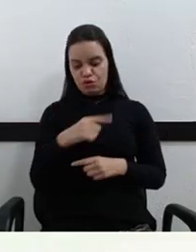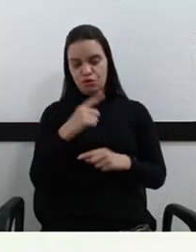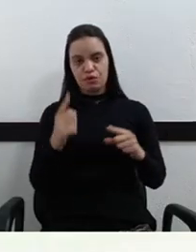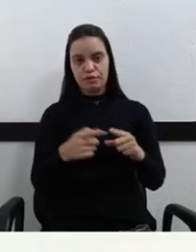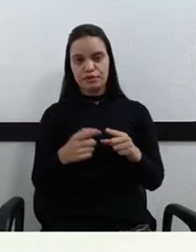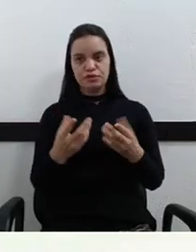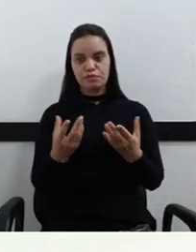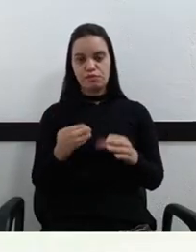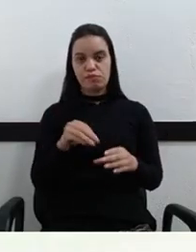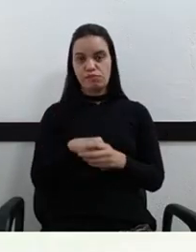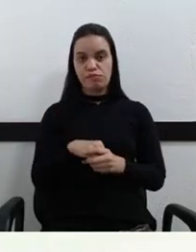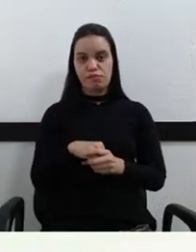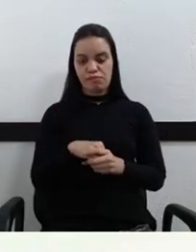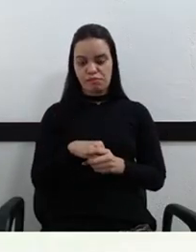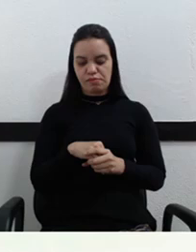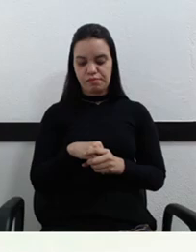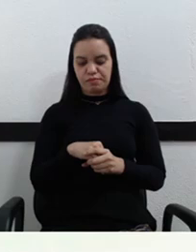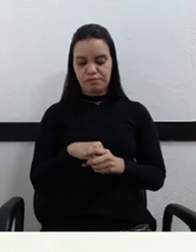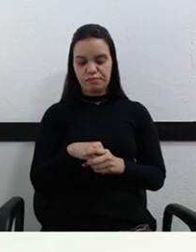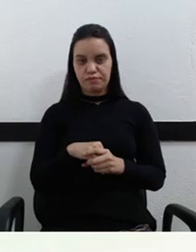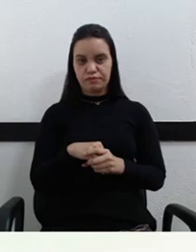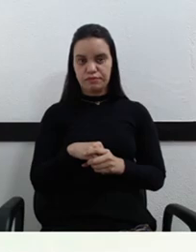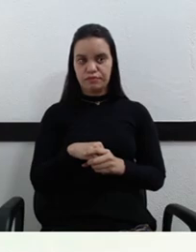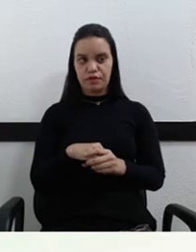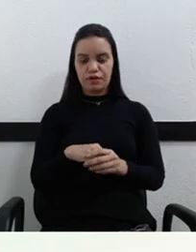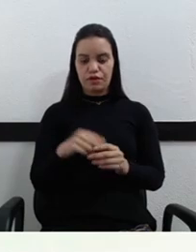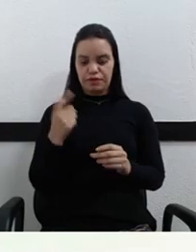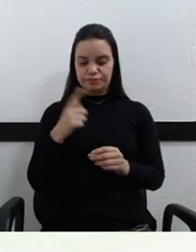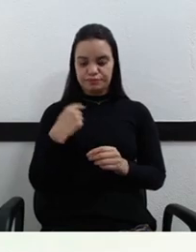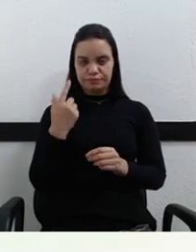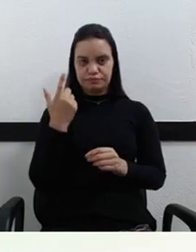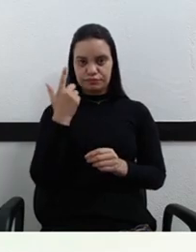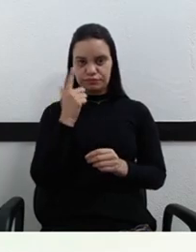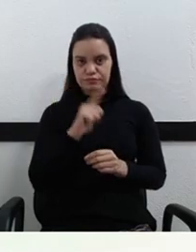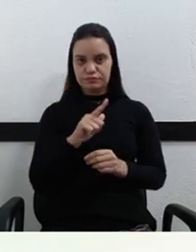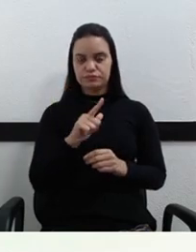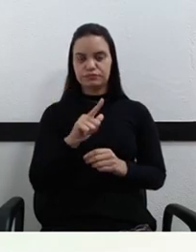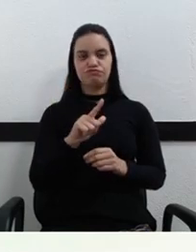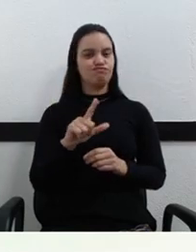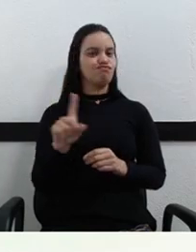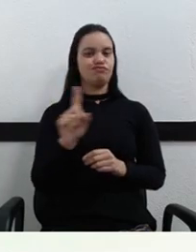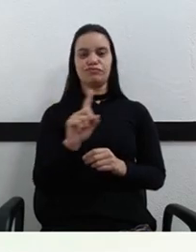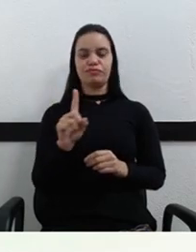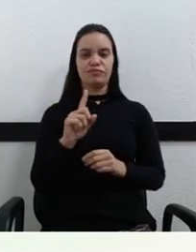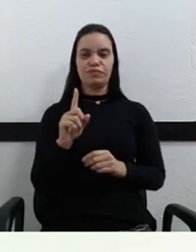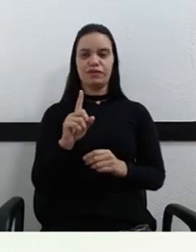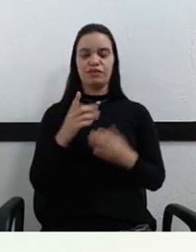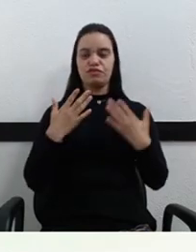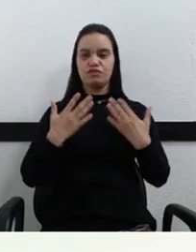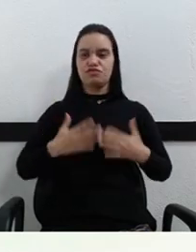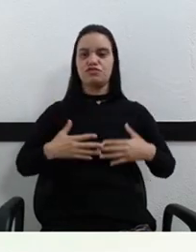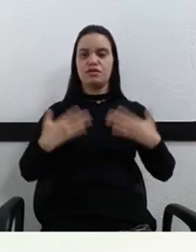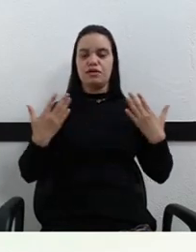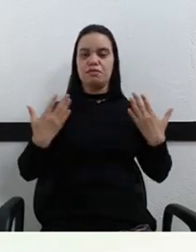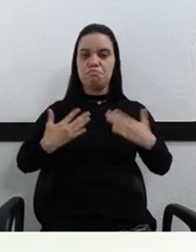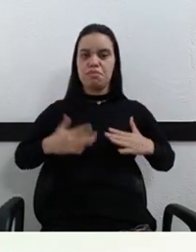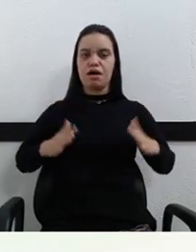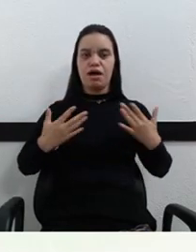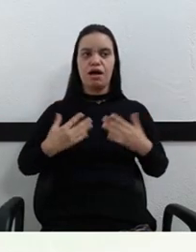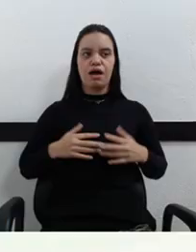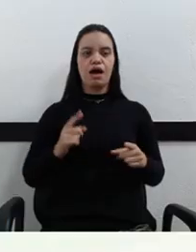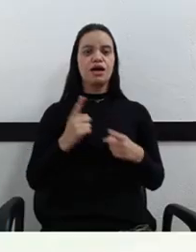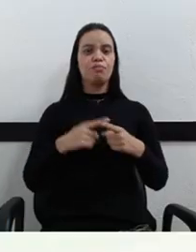normativa interna da instituição. A gente não consegue hoje nem gozar os abonos, que tem previsão legal,